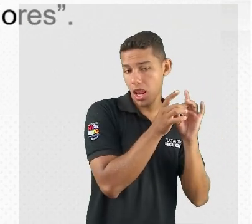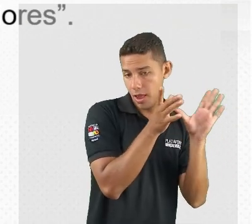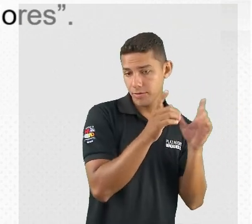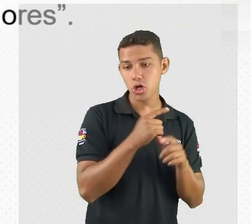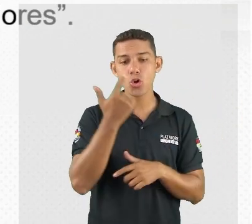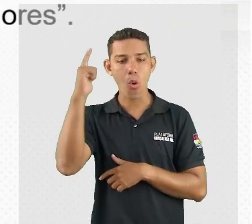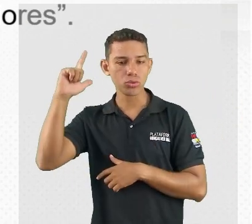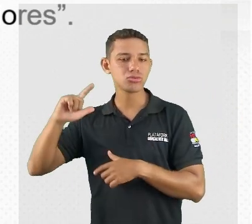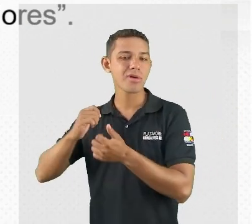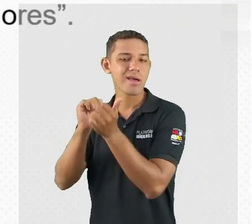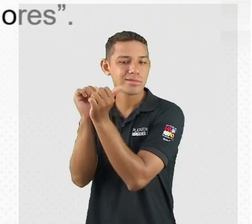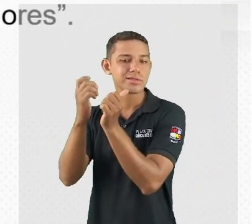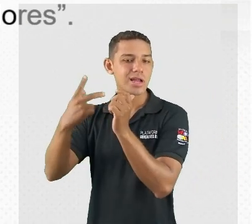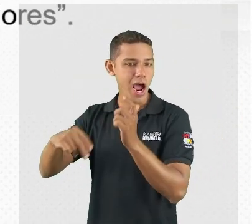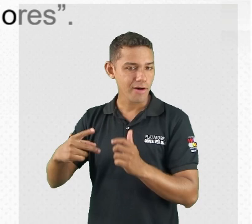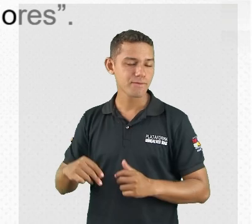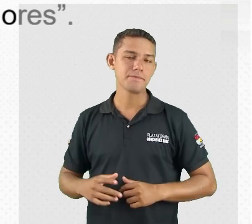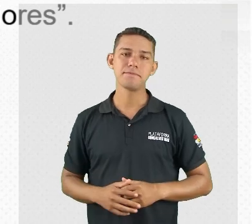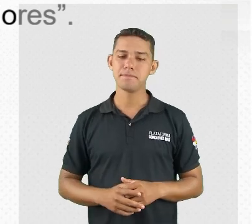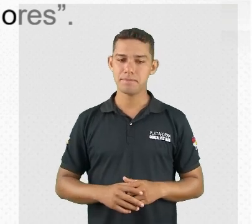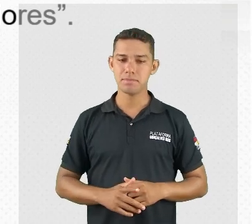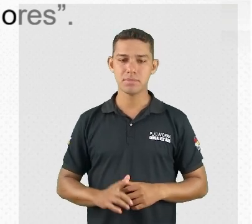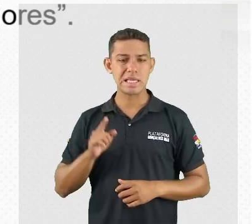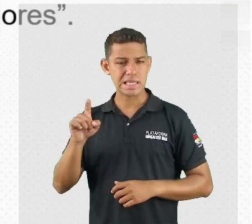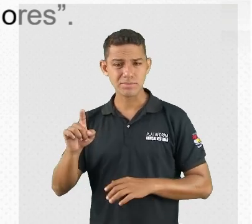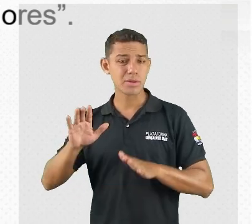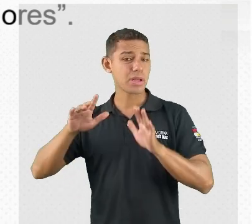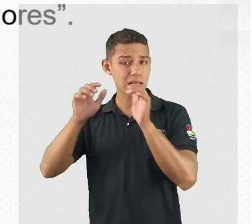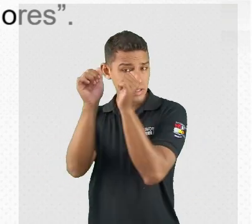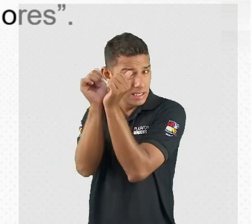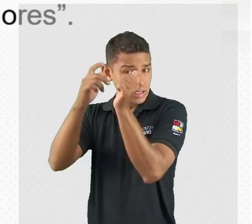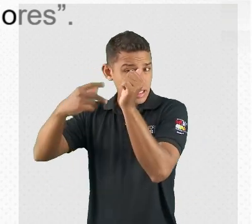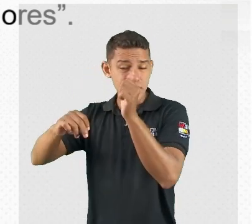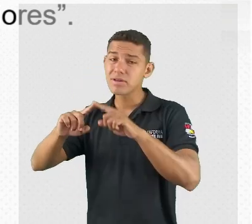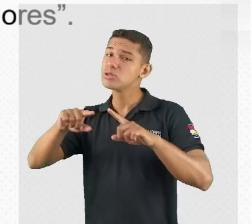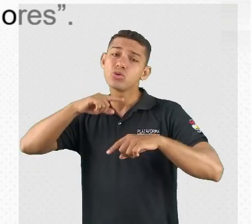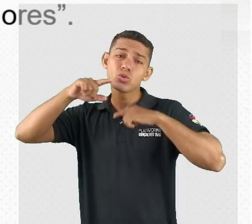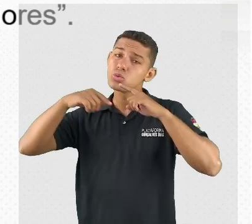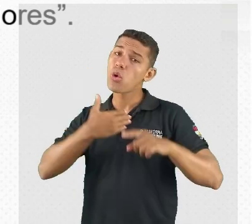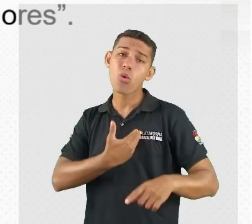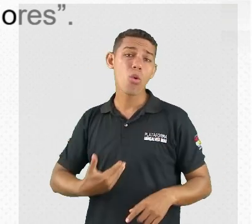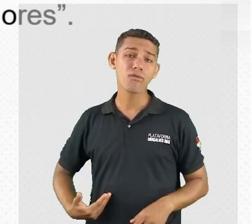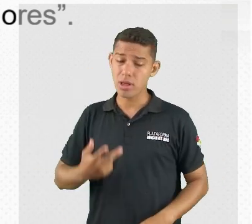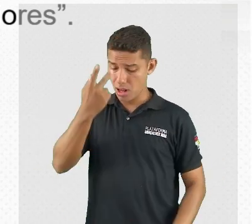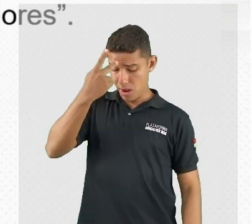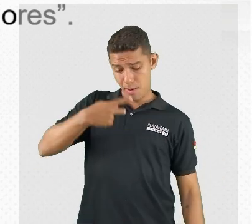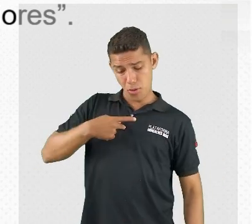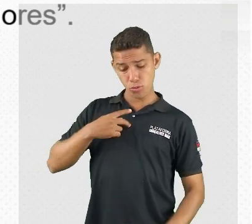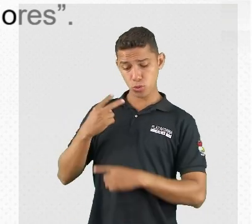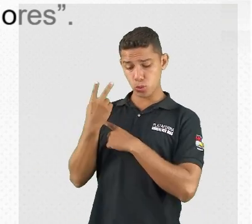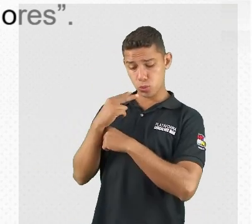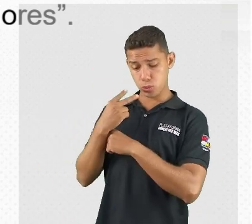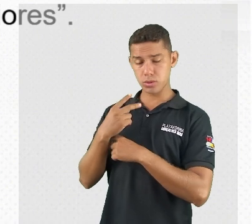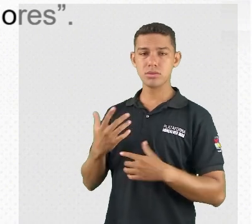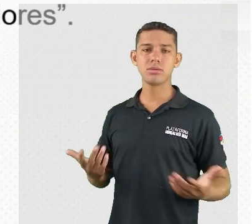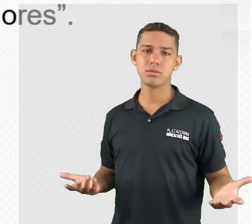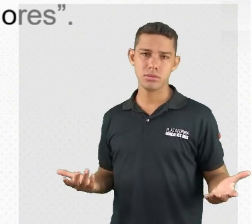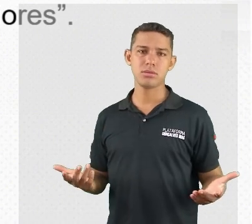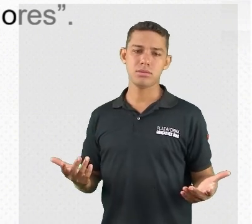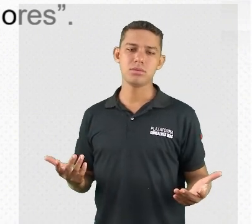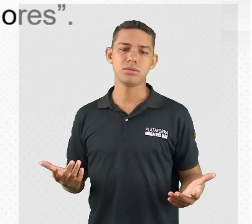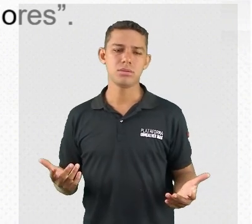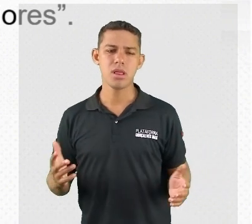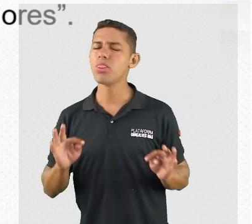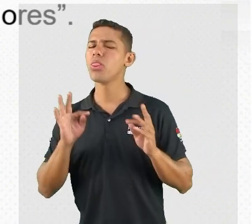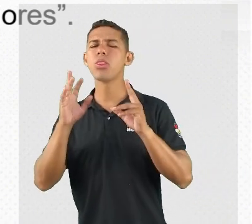Para finalizar, aqui o escravo, né, ele é aquele que é incapaz de governar a si próprio. Vai dizer Aristóteles: em